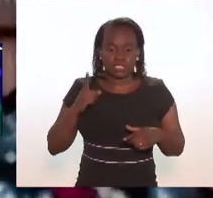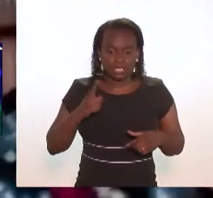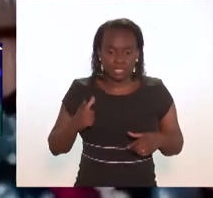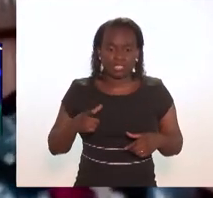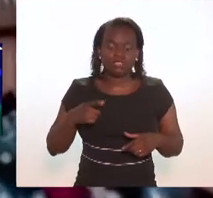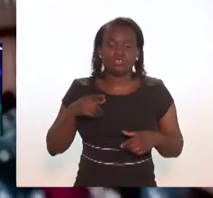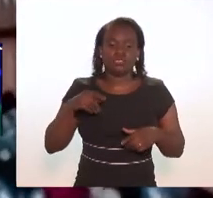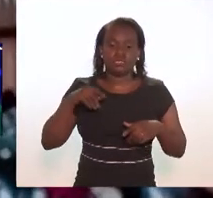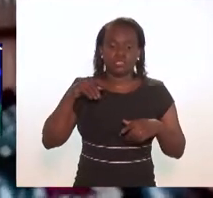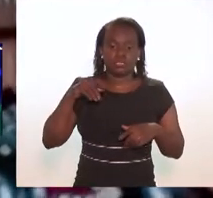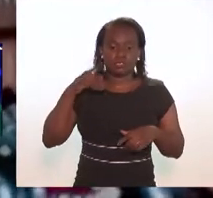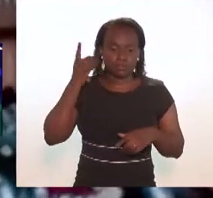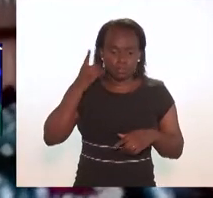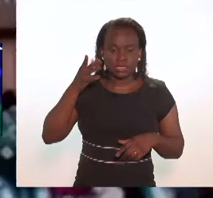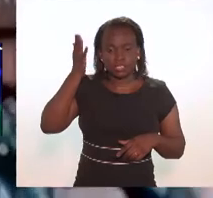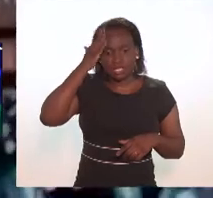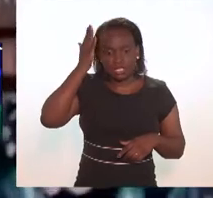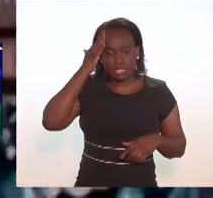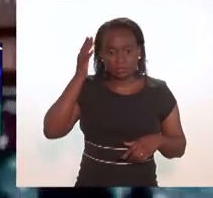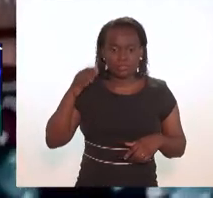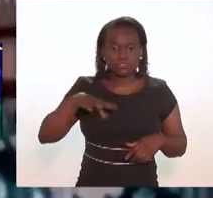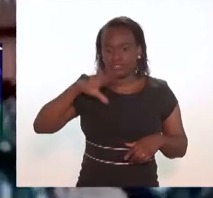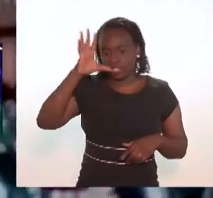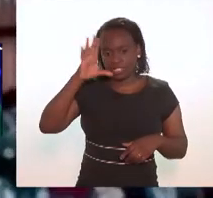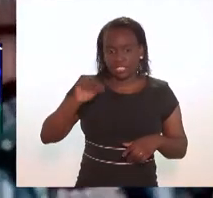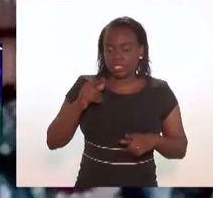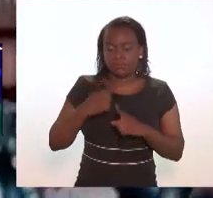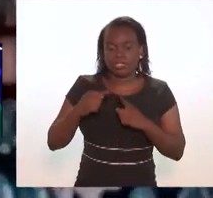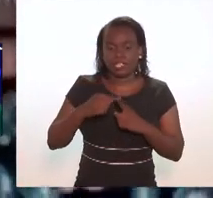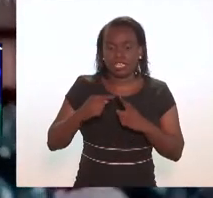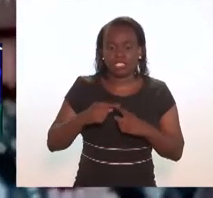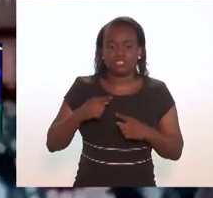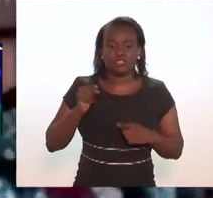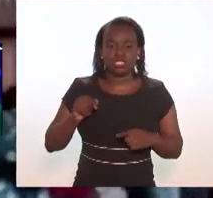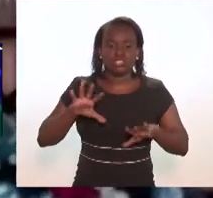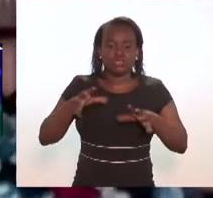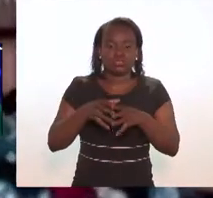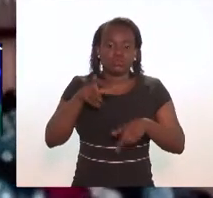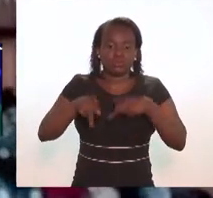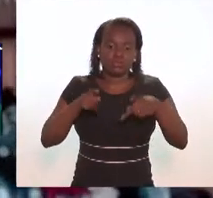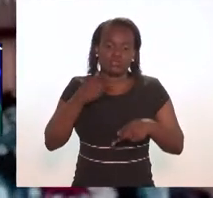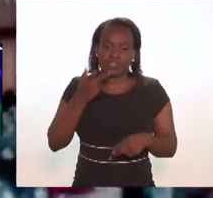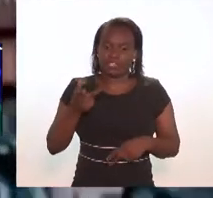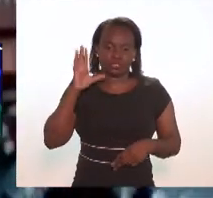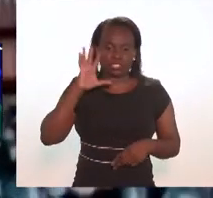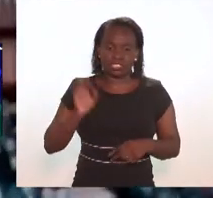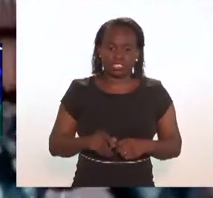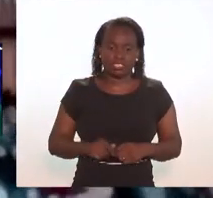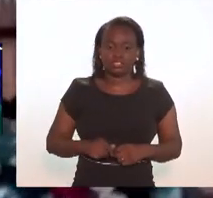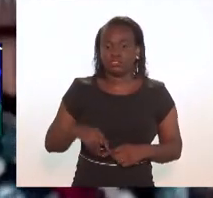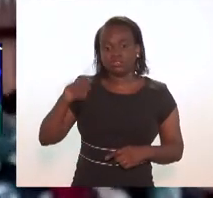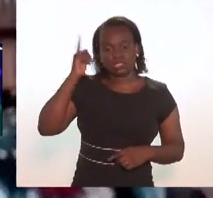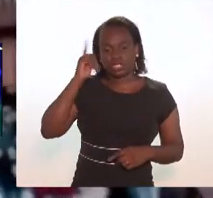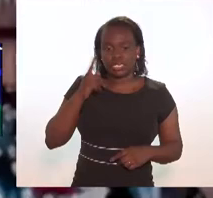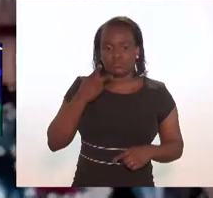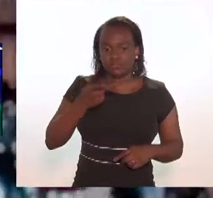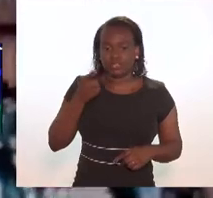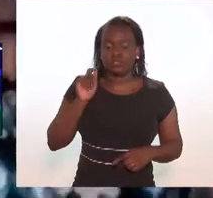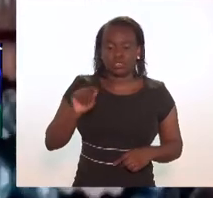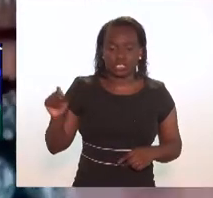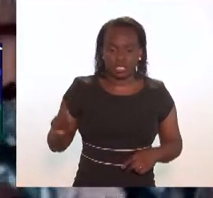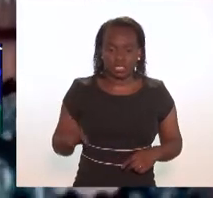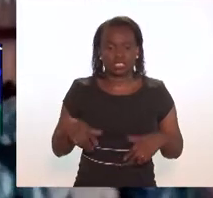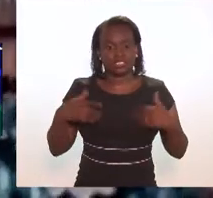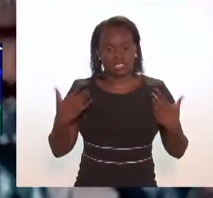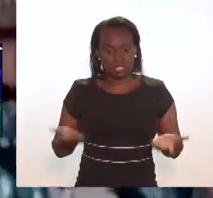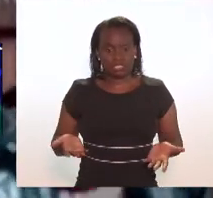Lucinha sabe, não vai entender metade do que parte do povo fala, não vai saber nem o que o povo está falando.